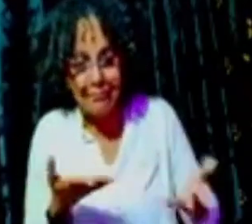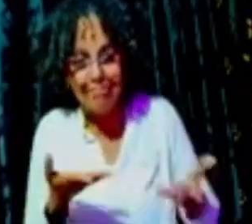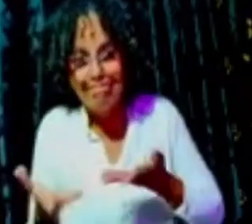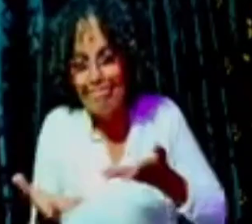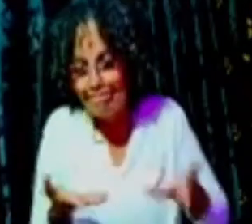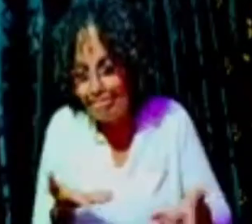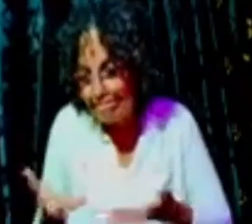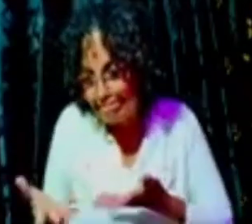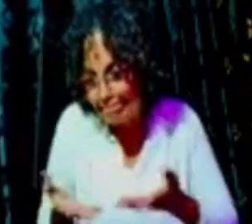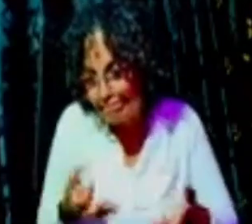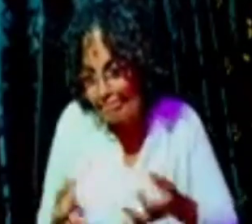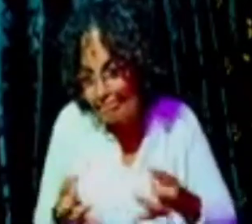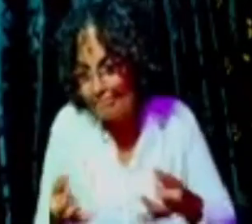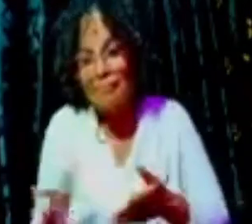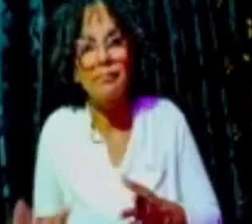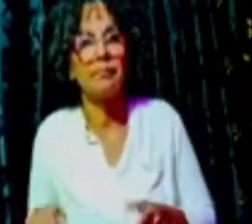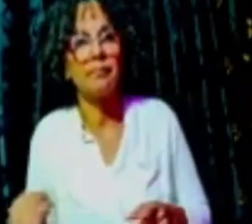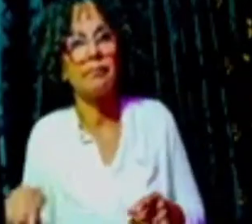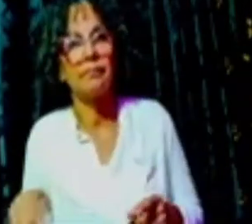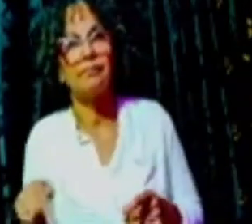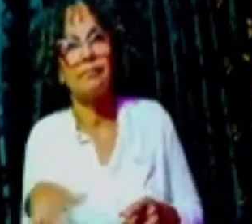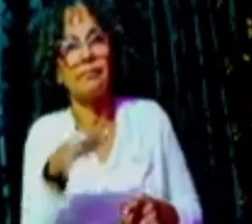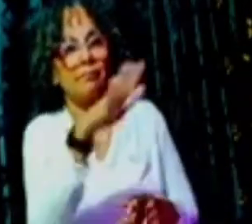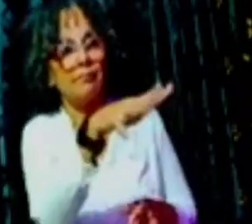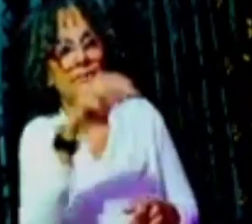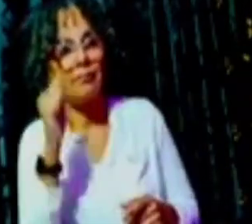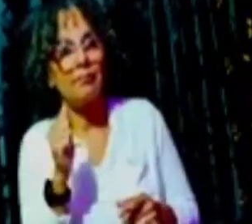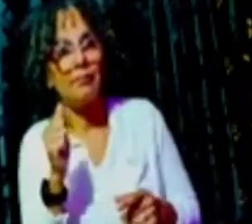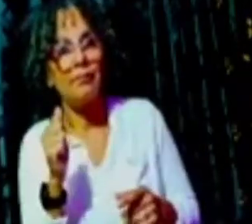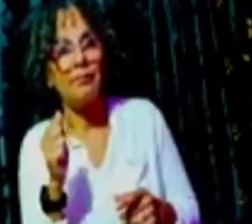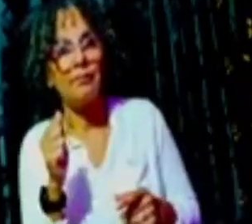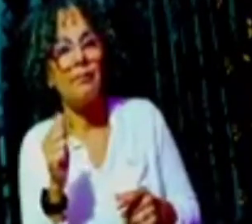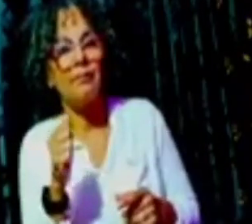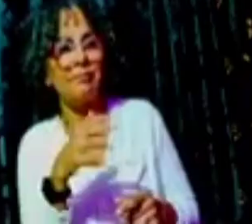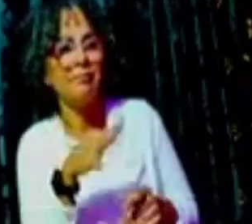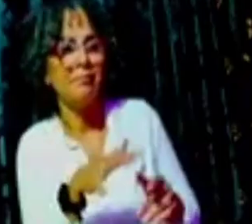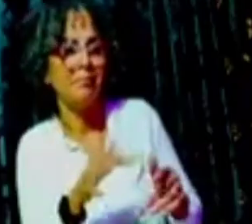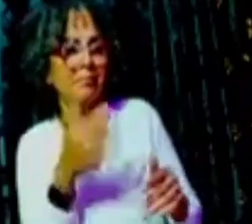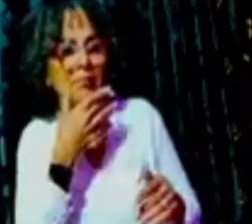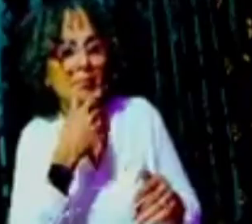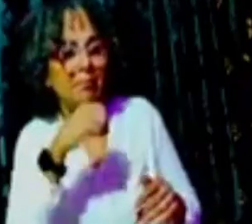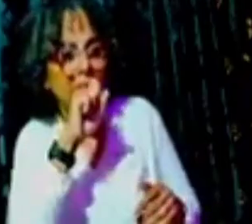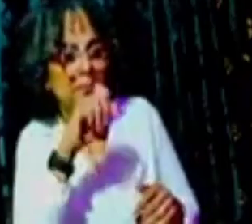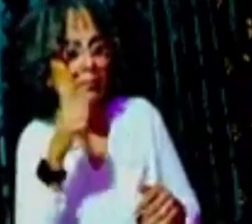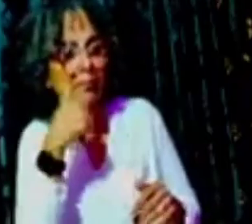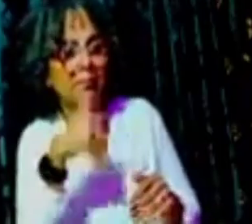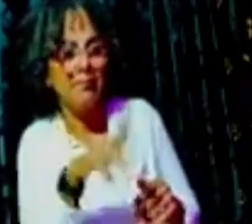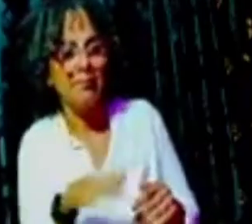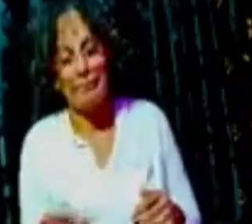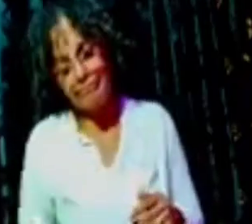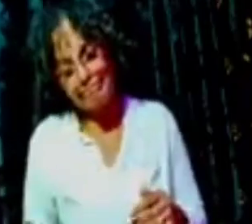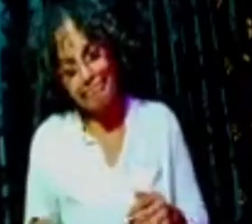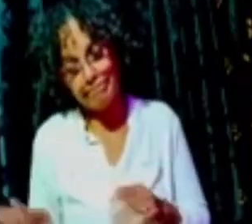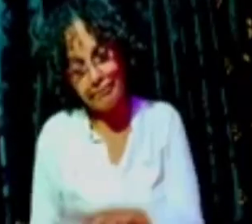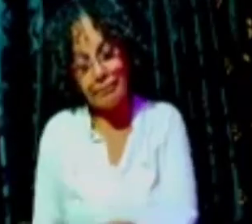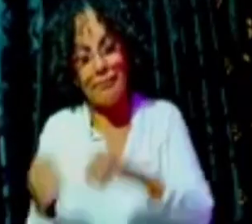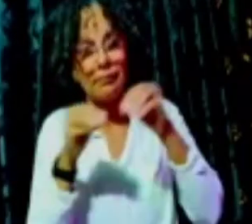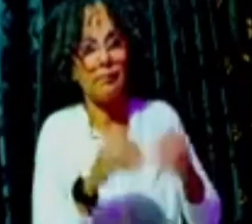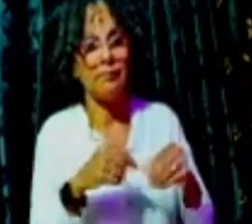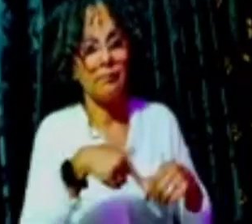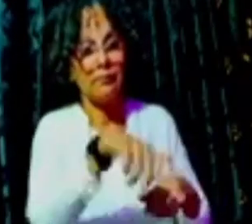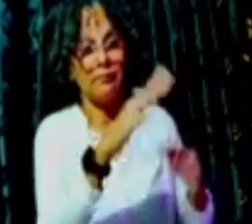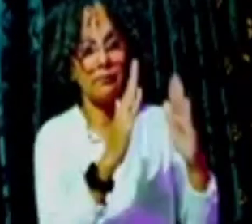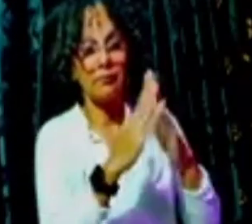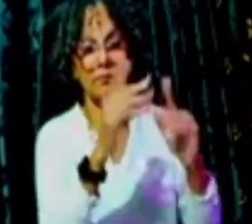que elas são chamadas e tem que voltar para casa, porque aquela criança não consegue ficar, ou não tem ninguém que consiga ficar com aquela criança ali,